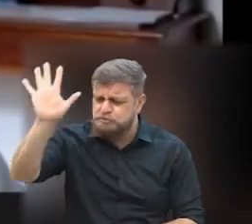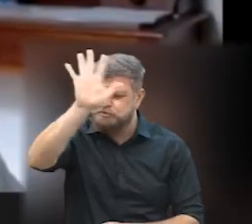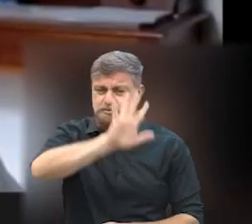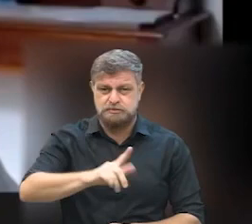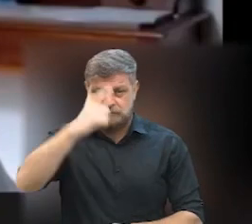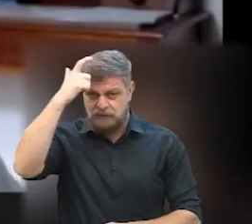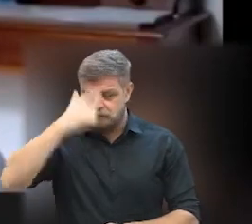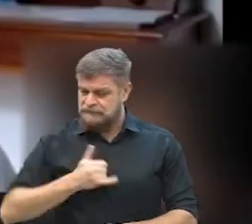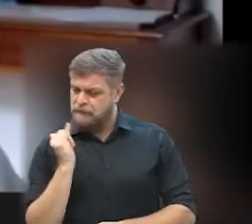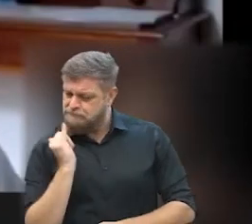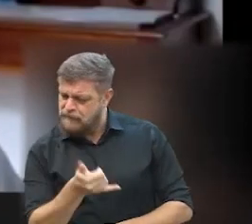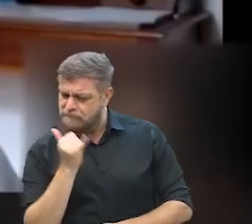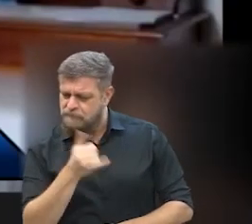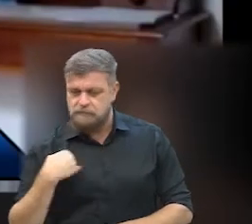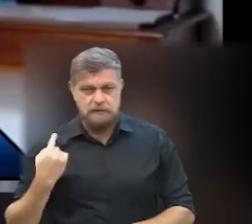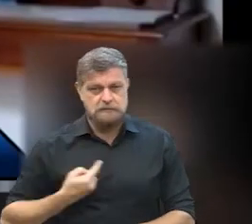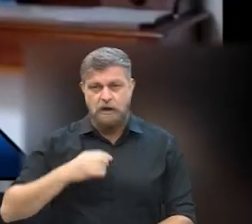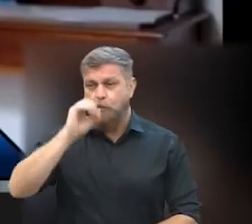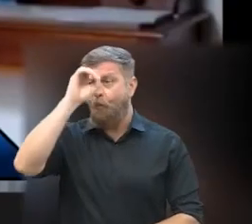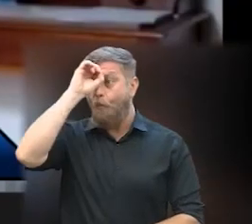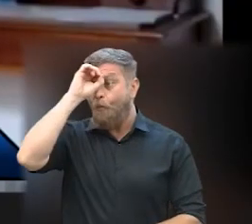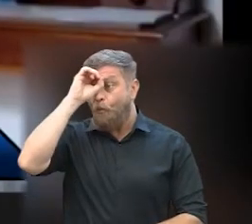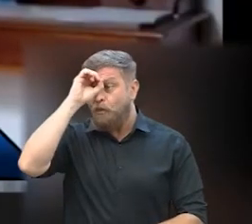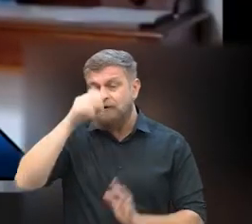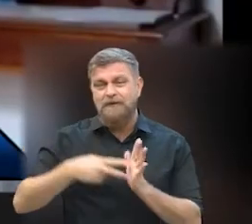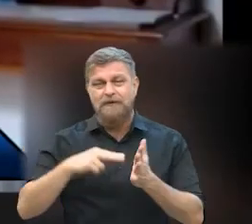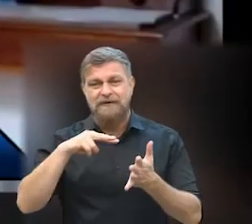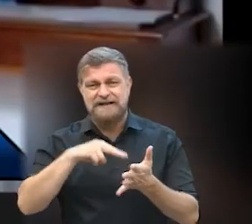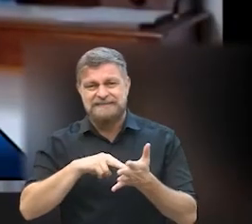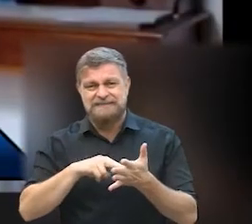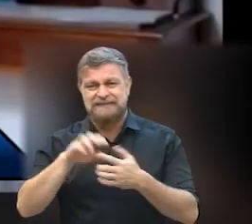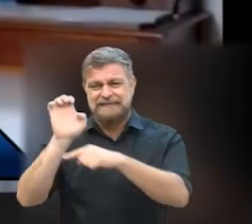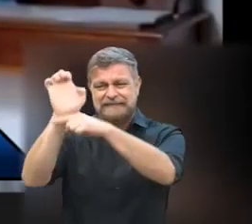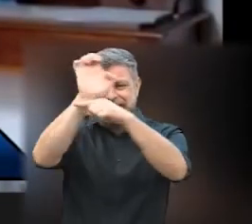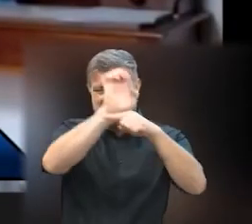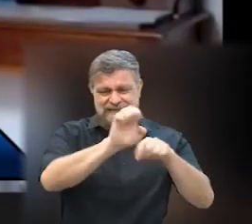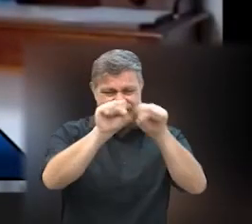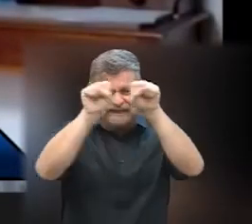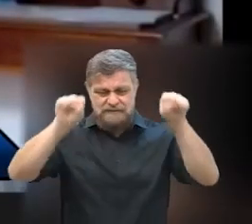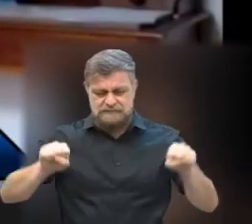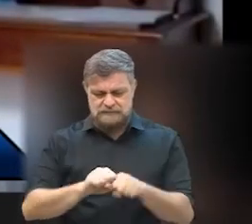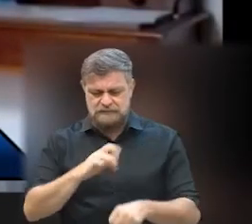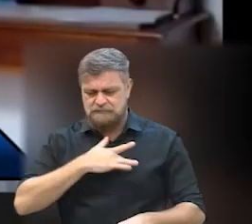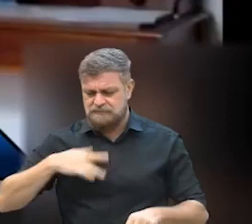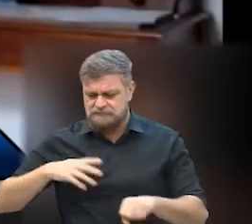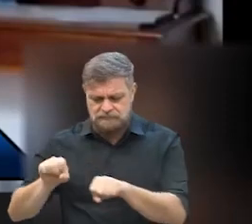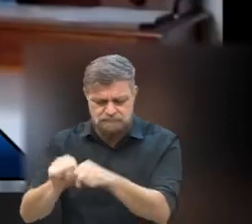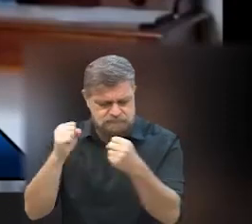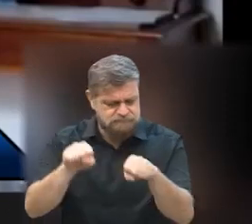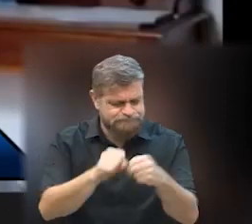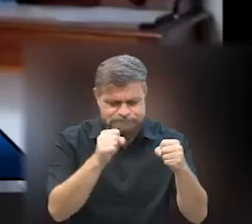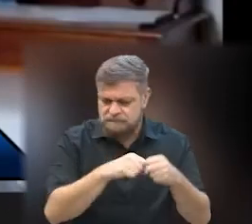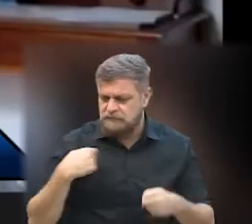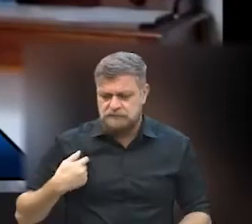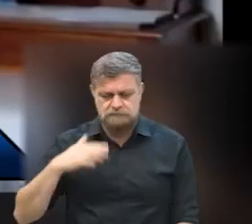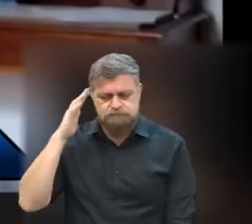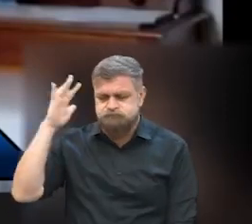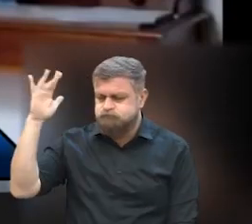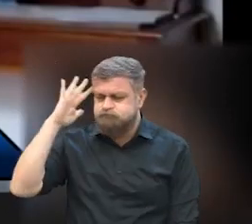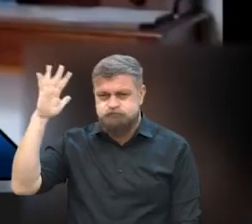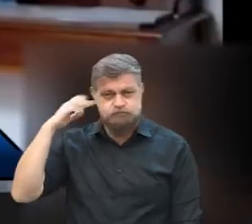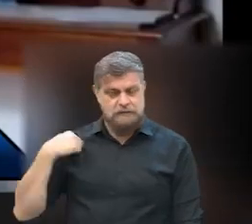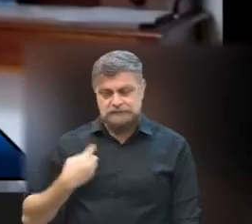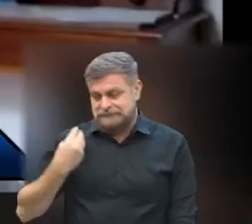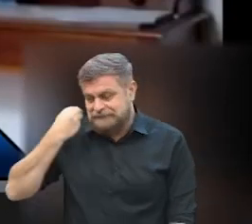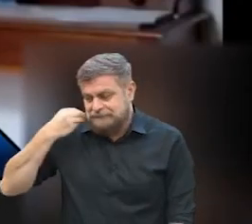do Brasil. Eu tenho insistido muito que a gente não faz ideia do que é um colapso simultâneo de vários sistemas de saúde. Nós não